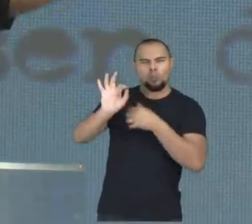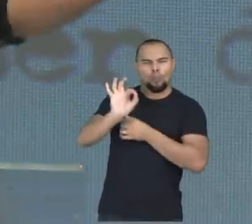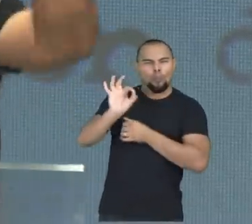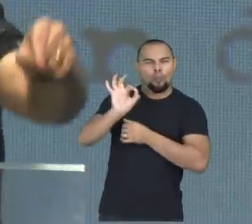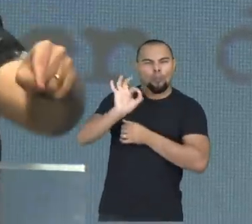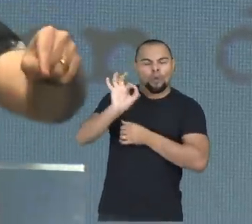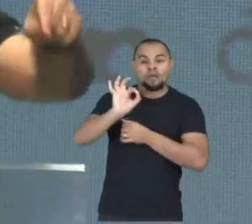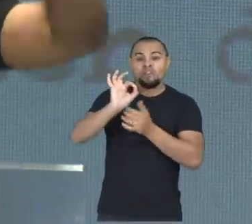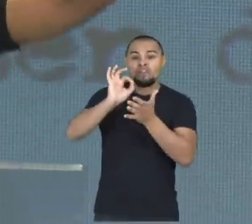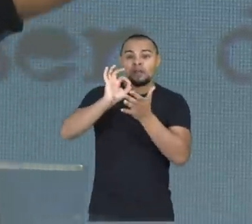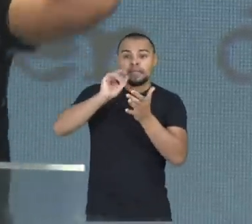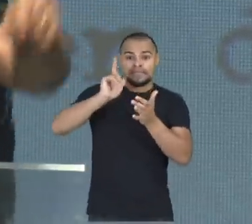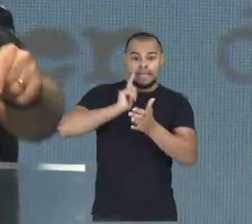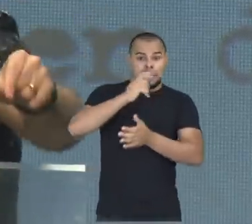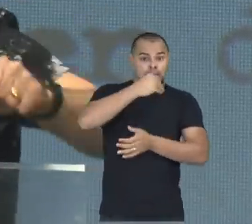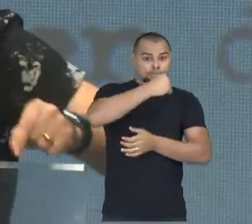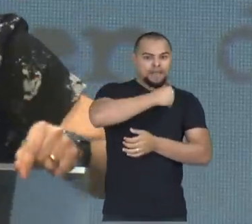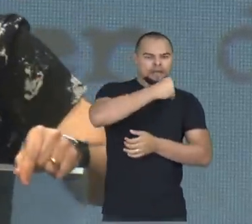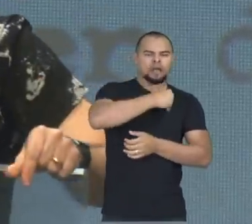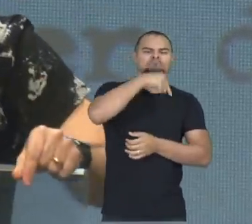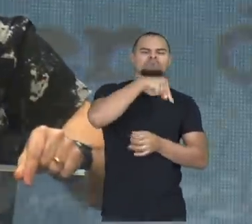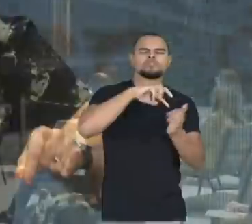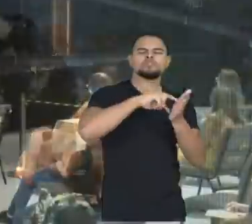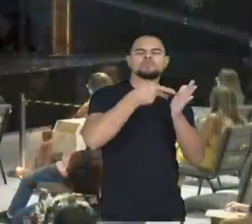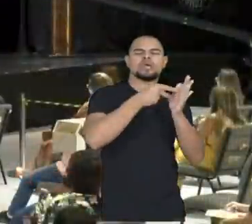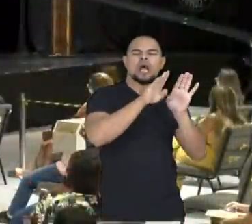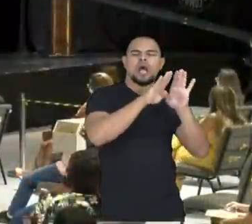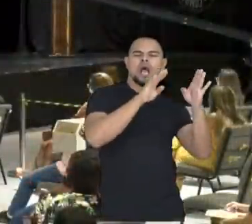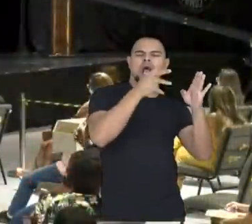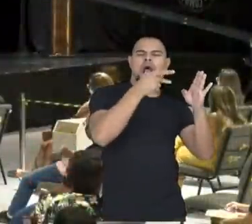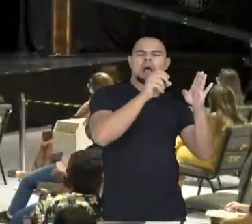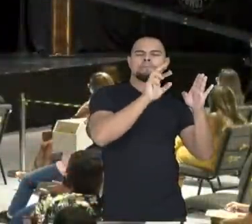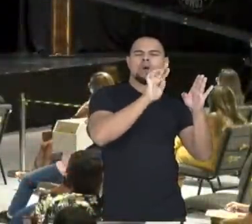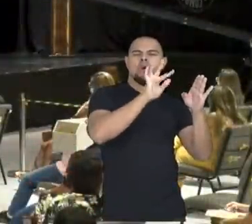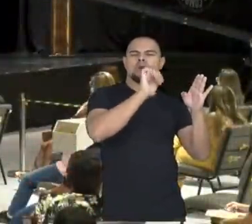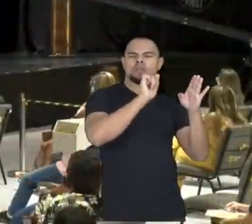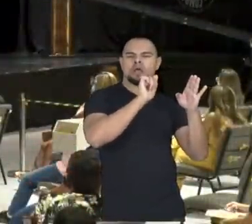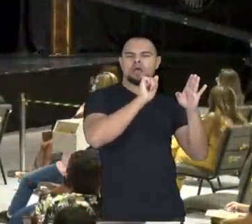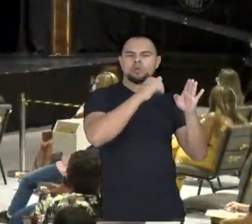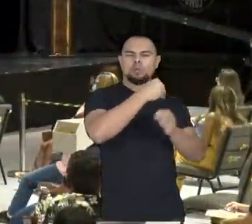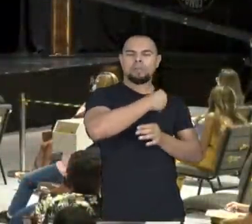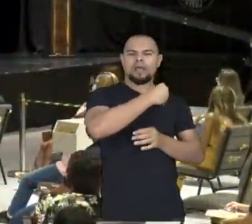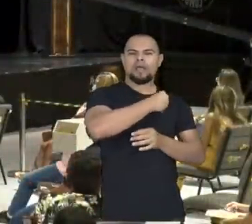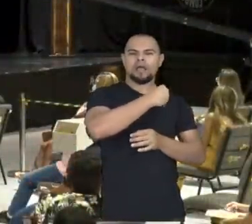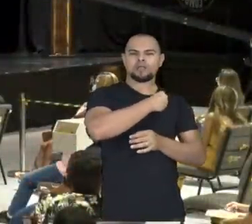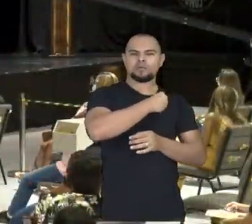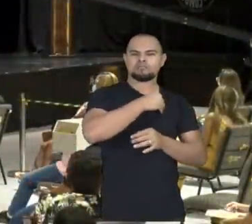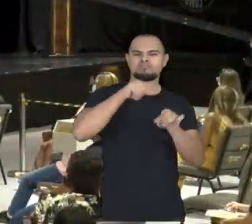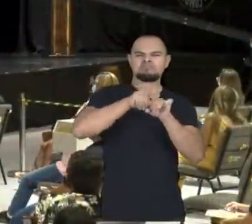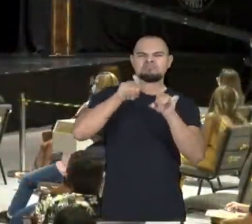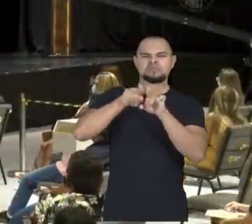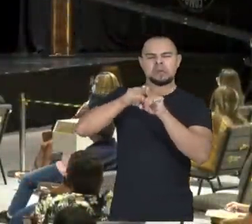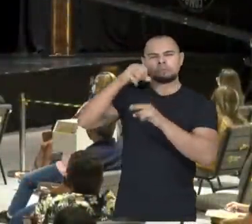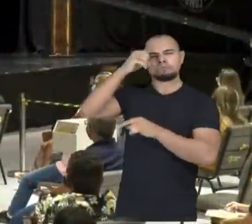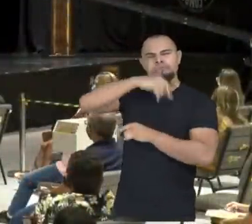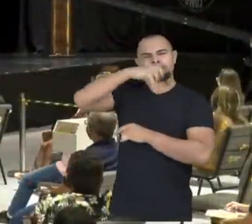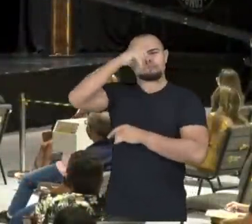houver pecado, ali há portas do inferno. Na perdição da nossa juventude,